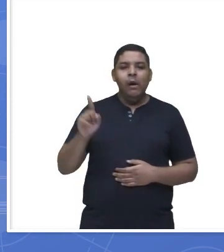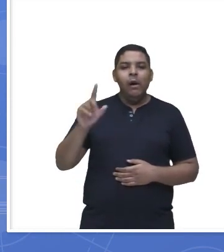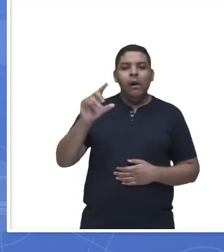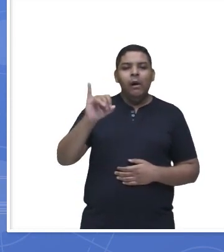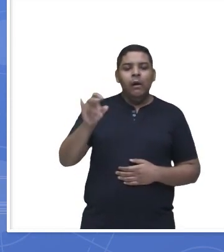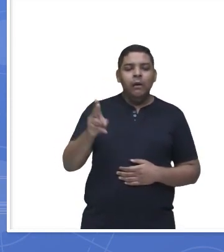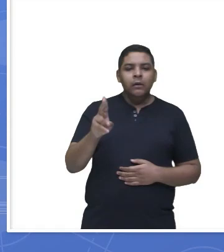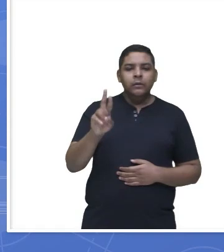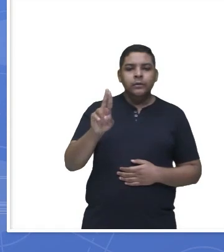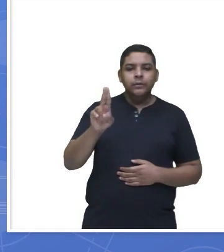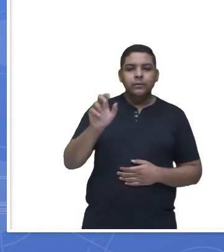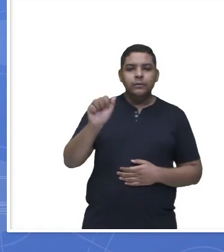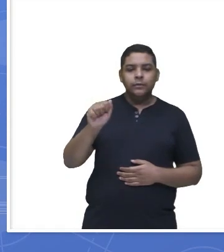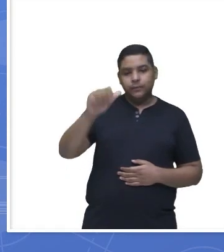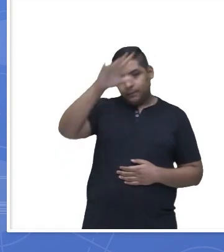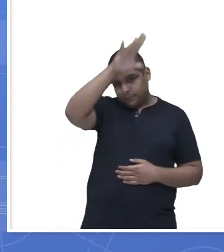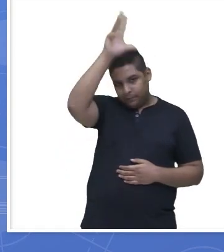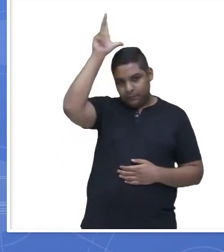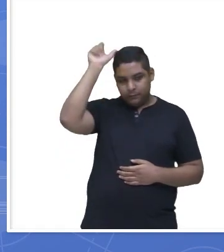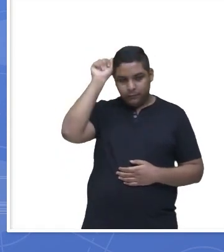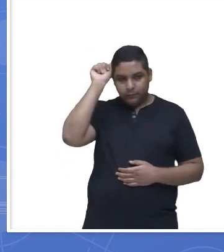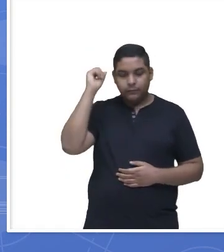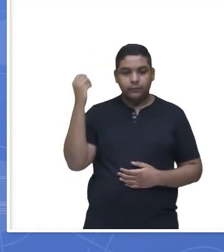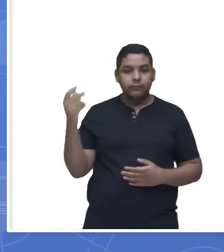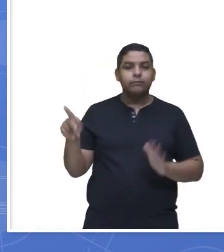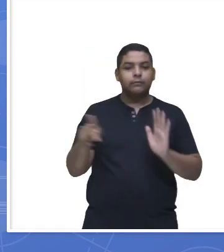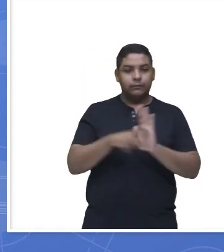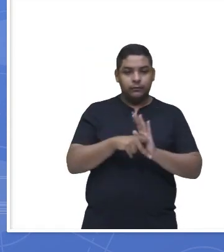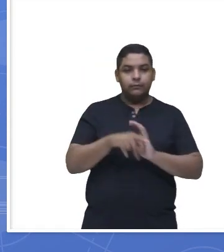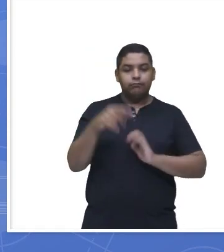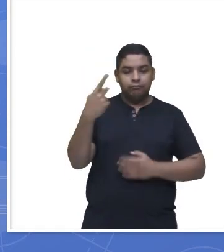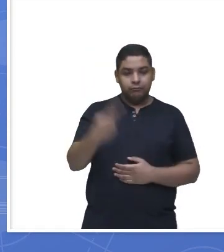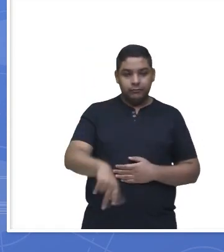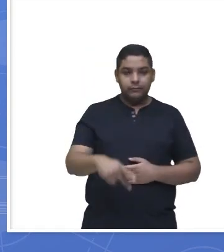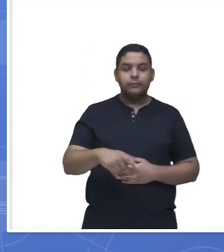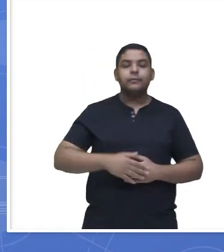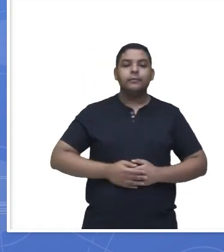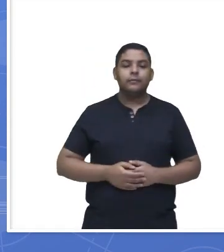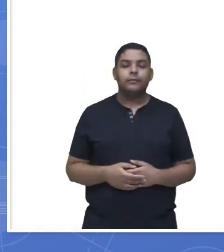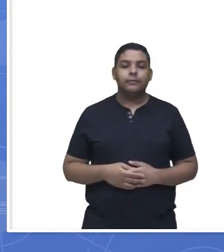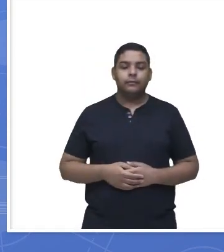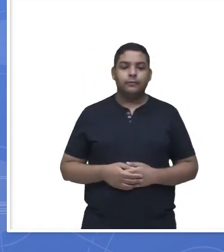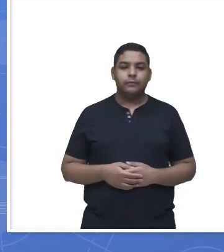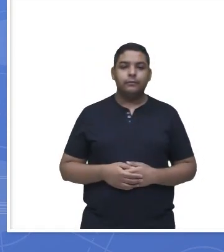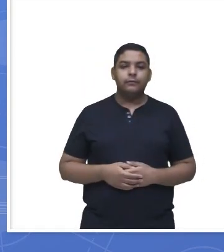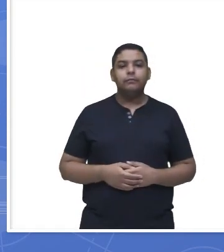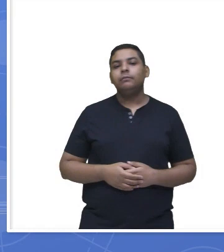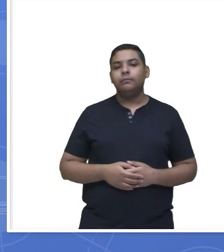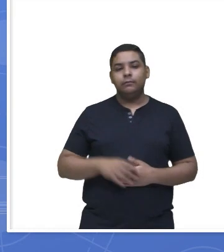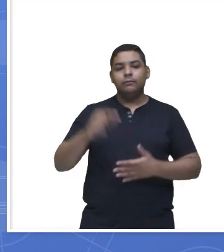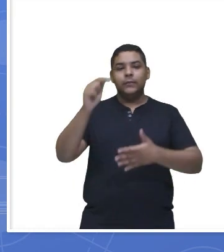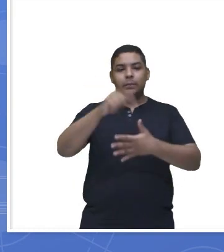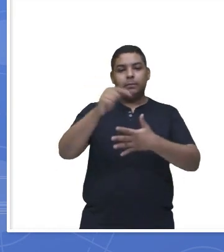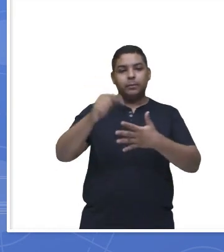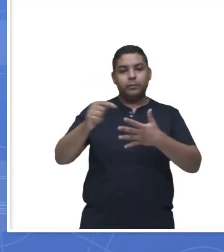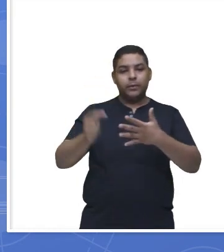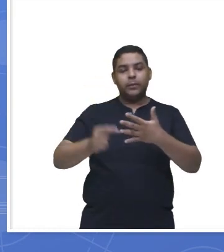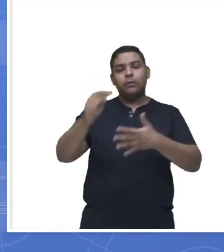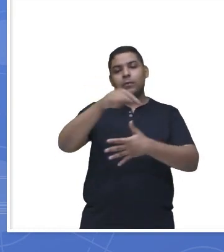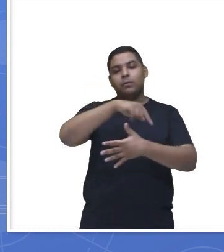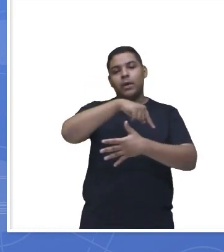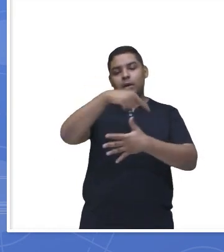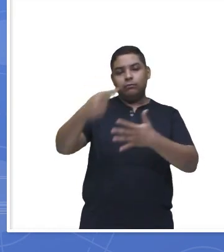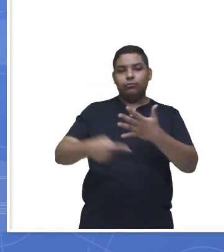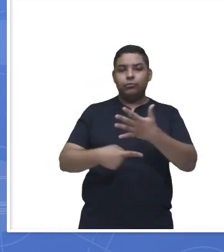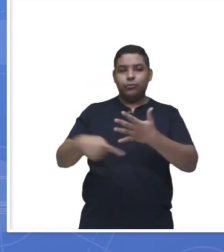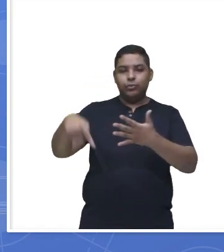Amazonas, também participando, acha que é a letra A. Será que é? Então, vamos ver as alternativas novamente? Alternativas, exatamente.